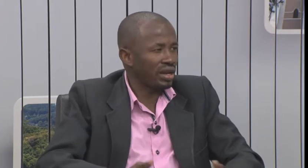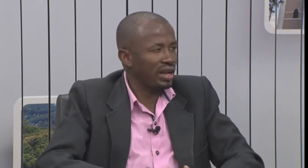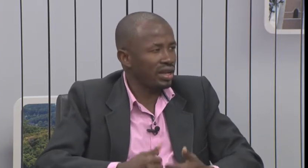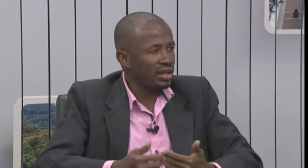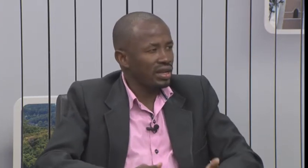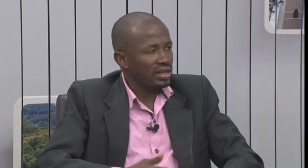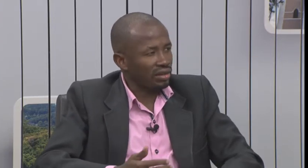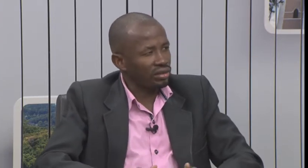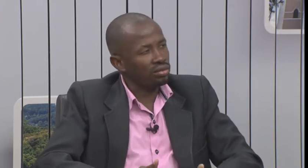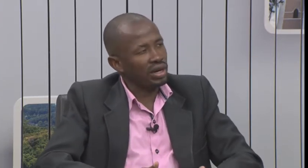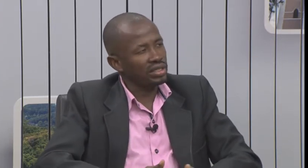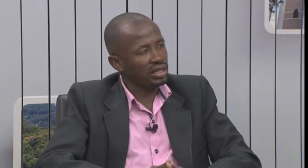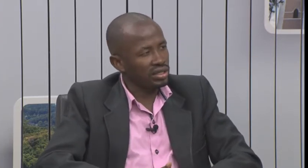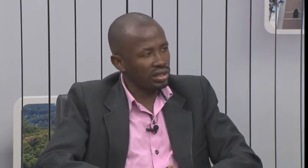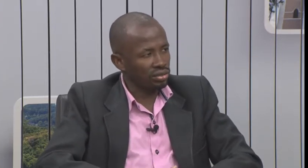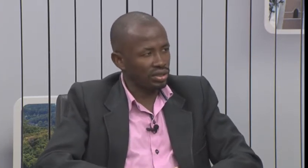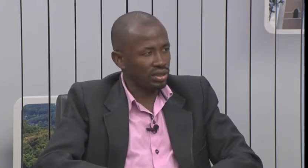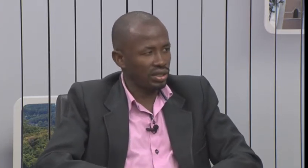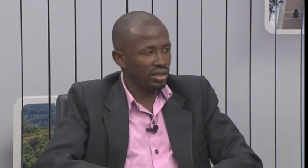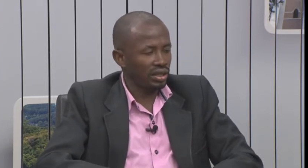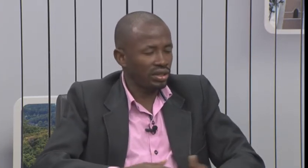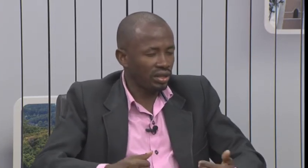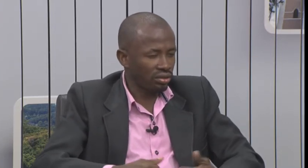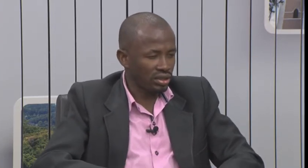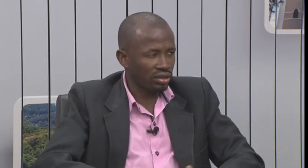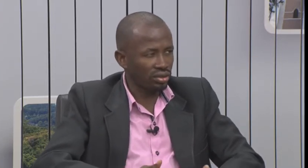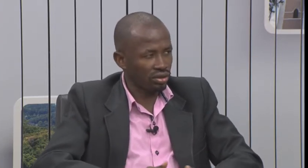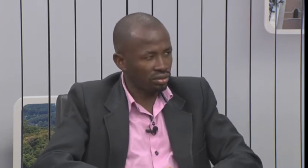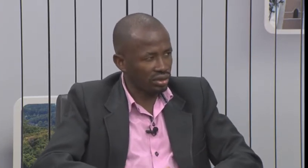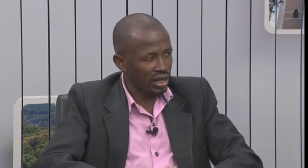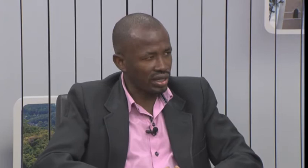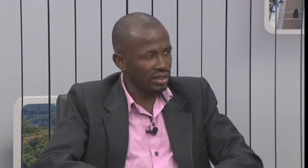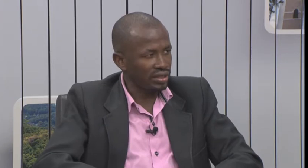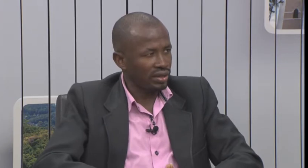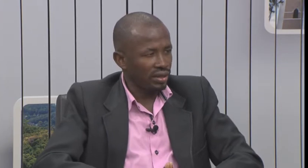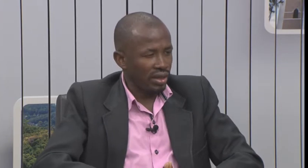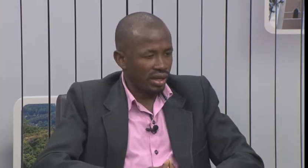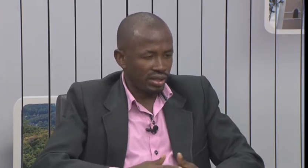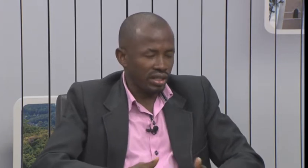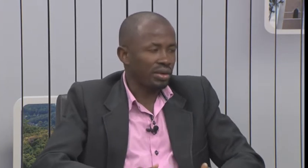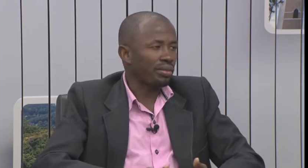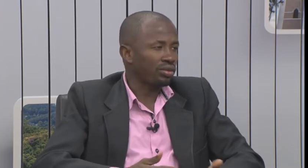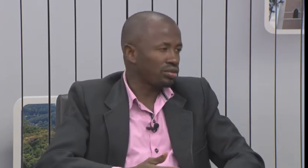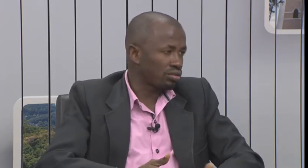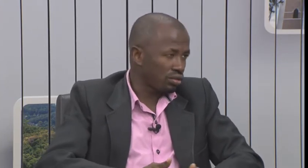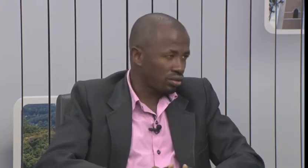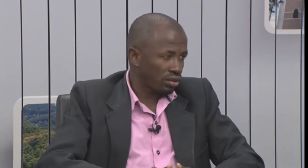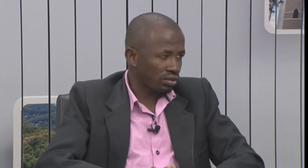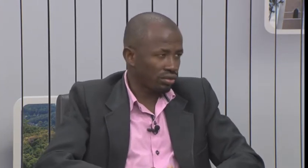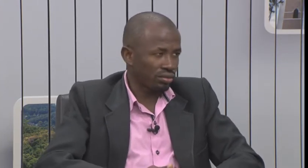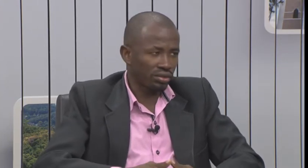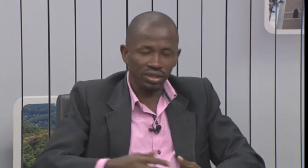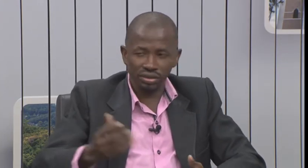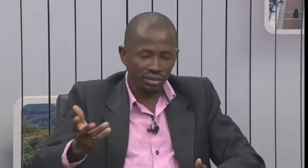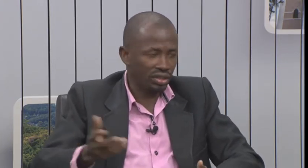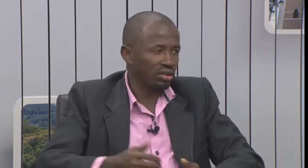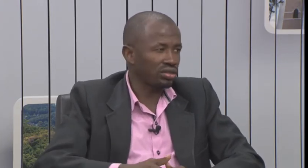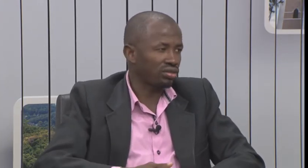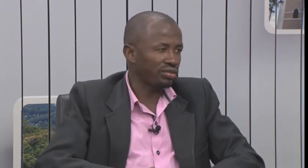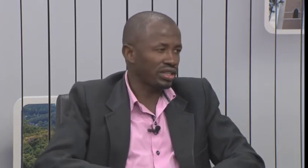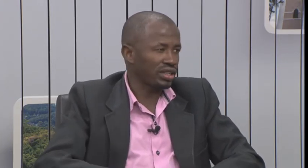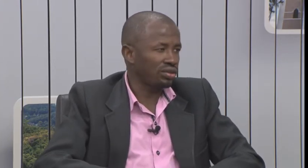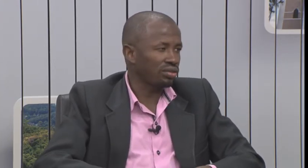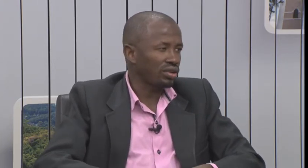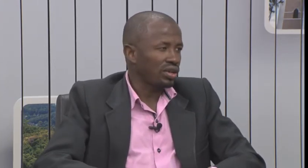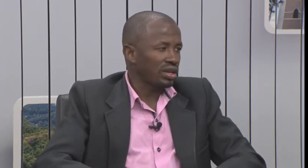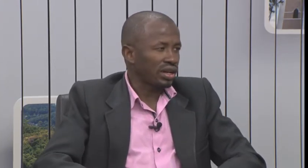a trabalhar, está vindo mais haitianos. E entre nós, dentro da comunidade, a gente sempre é apoiando um ou outro, como o que os venezuelanos